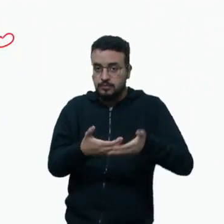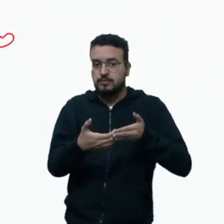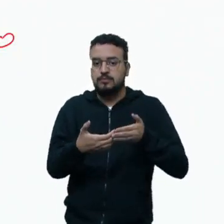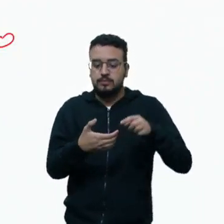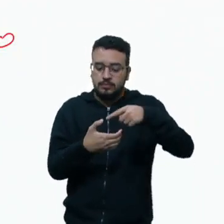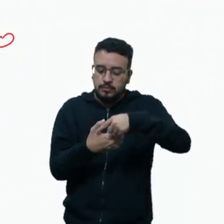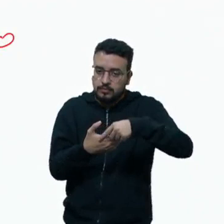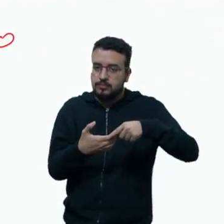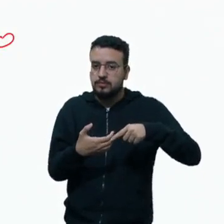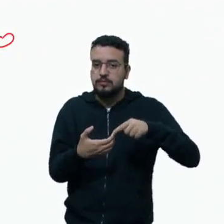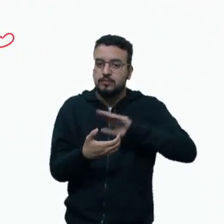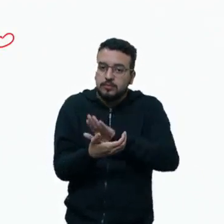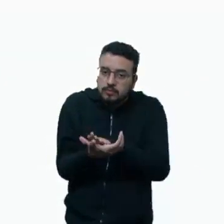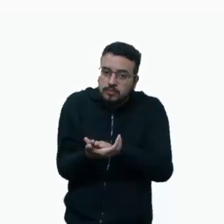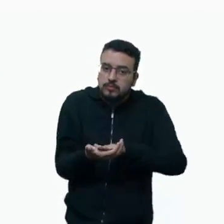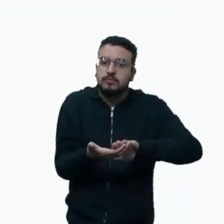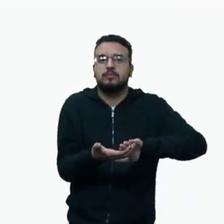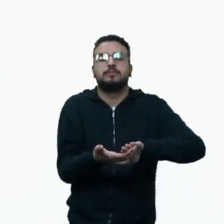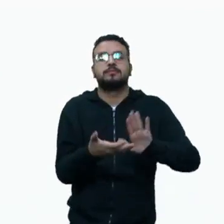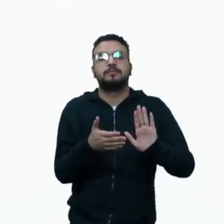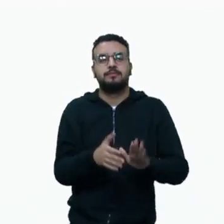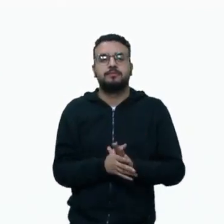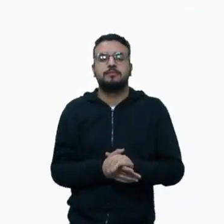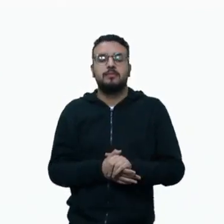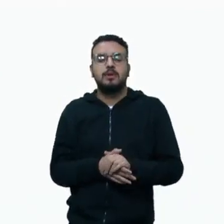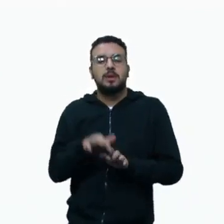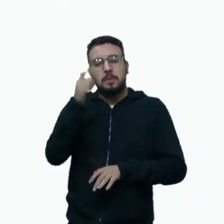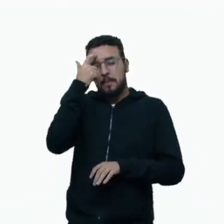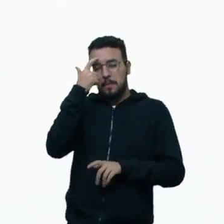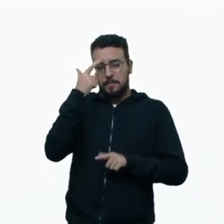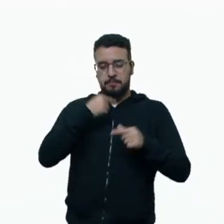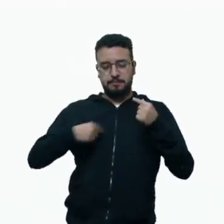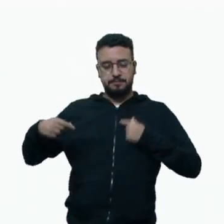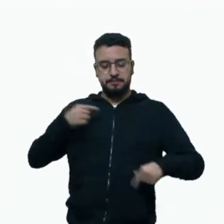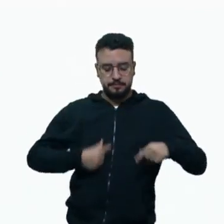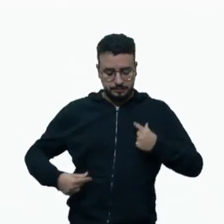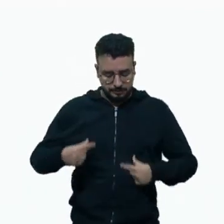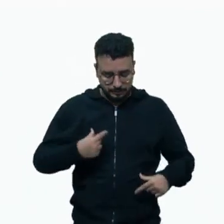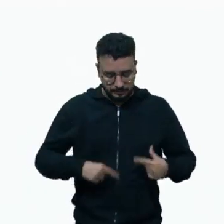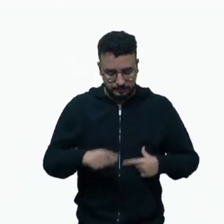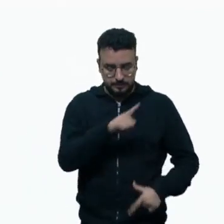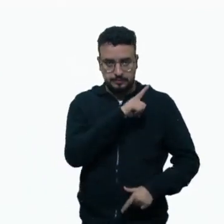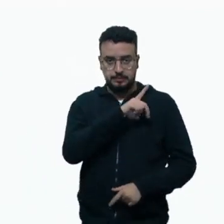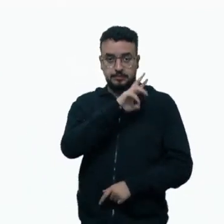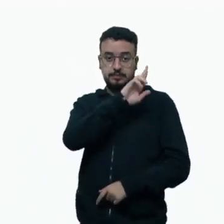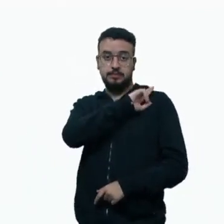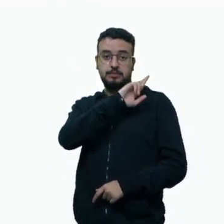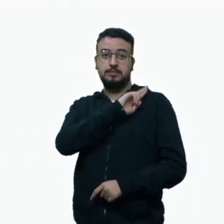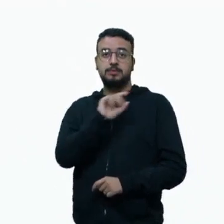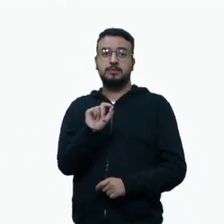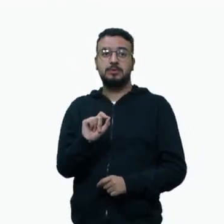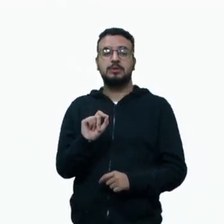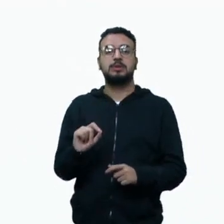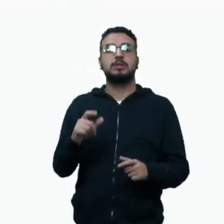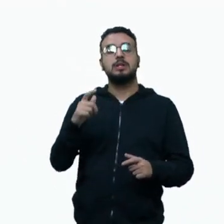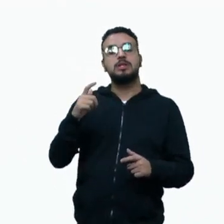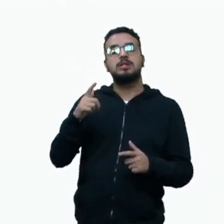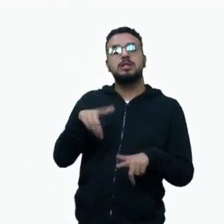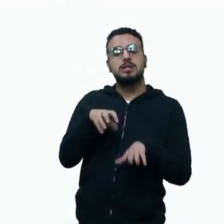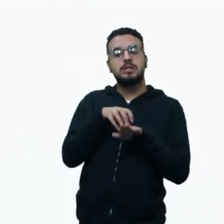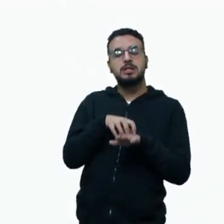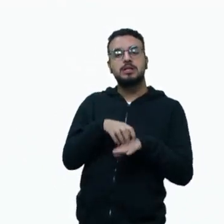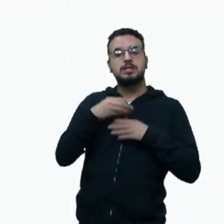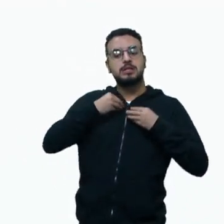mente. Quando a gente pensa no sistema circulatório, ele apresenta como funções o transporte. Então, nós temos aí